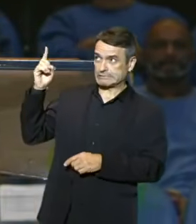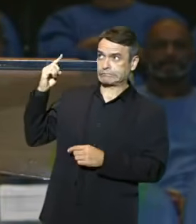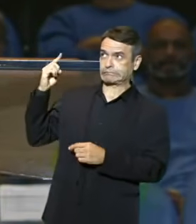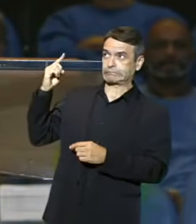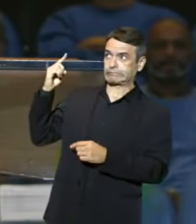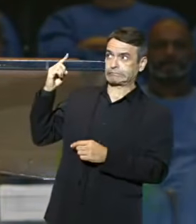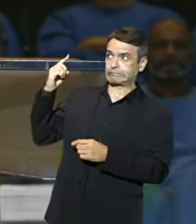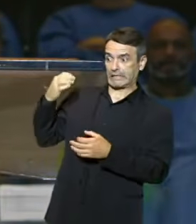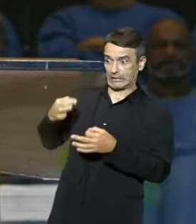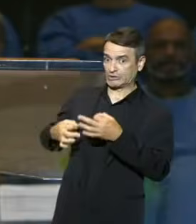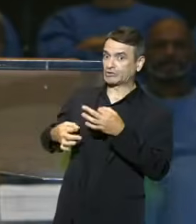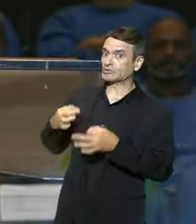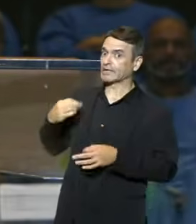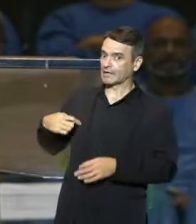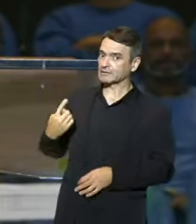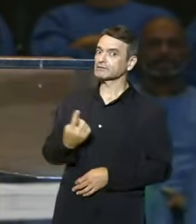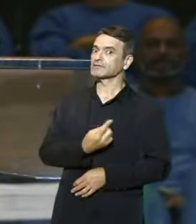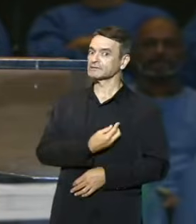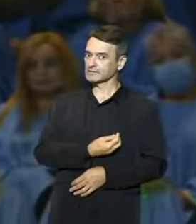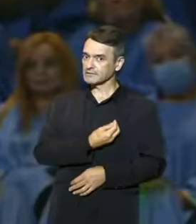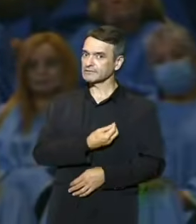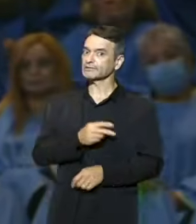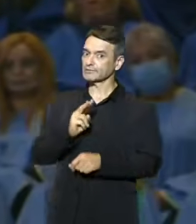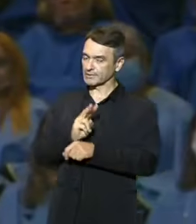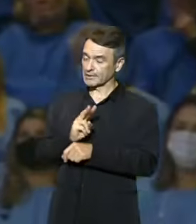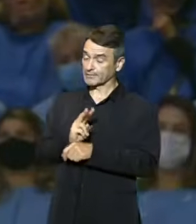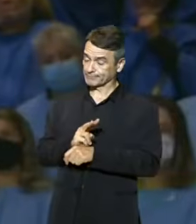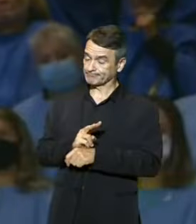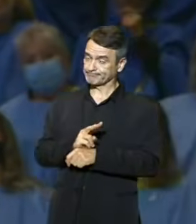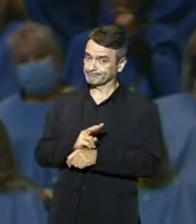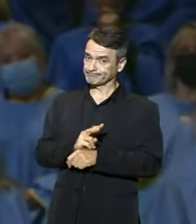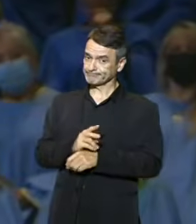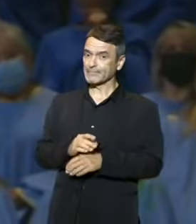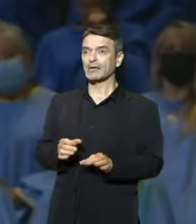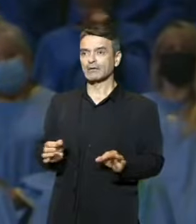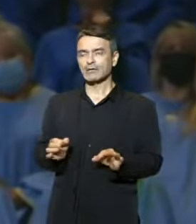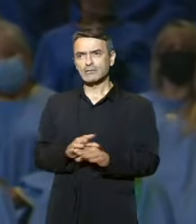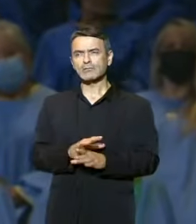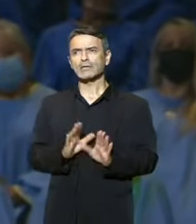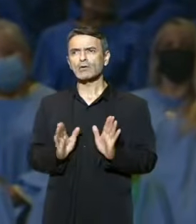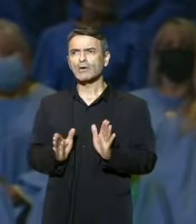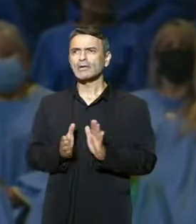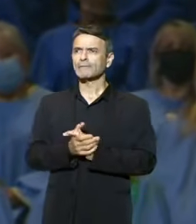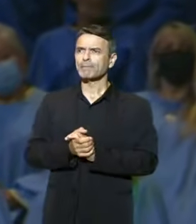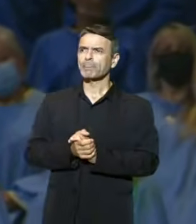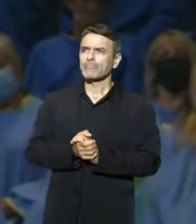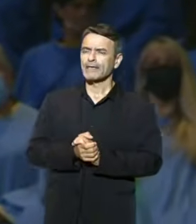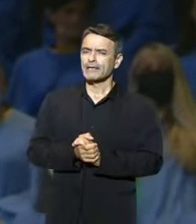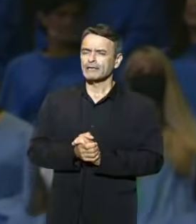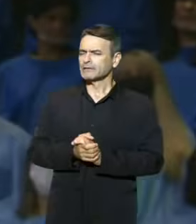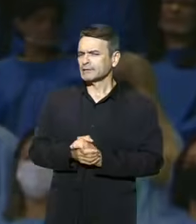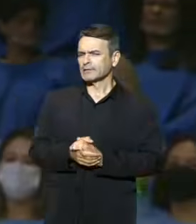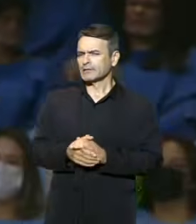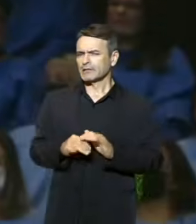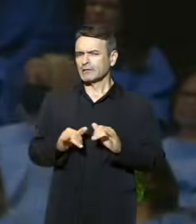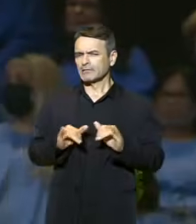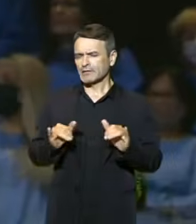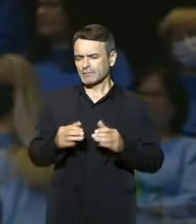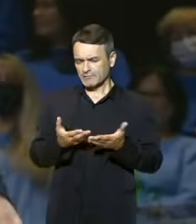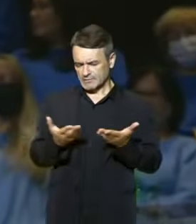E é por isso que eu queria terminar esse tempo falando de algo que para mim é tão especial e